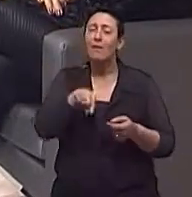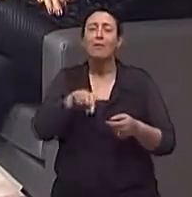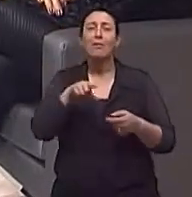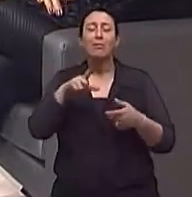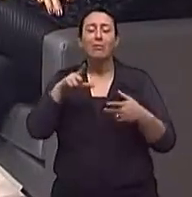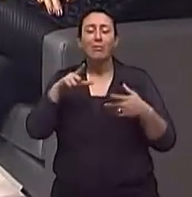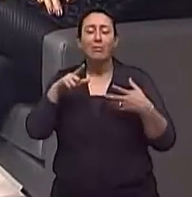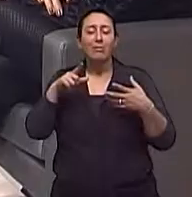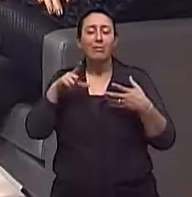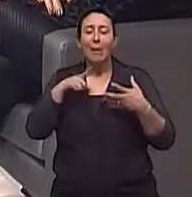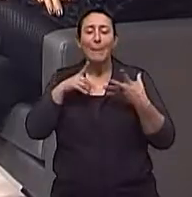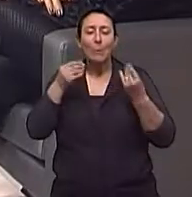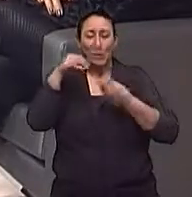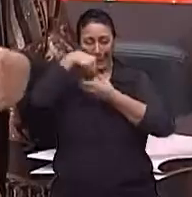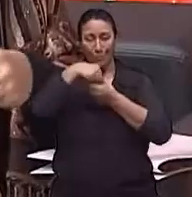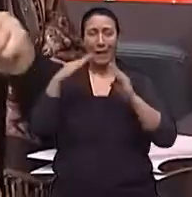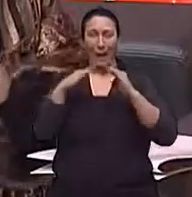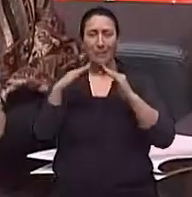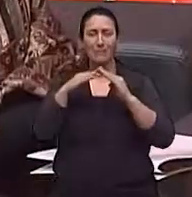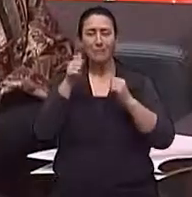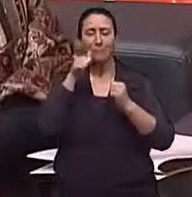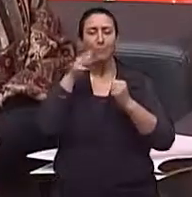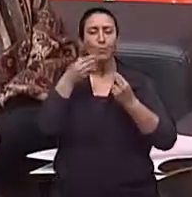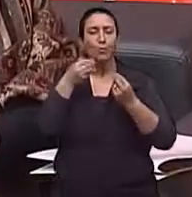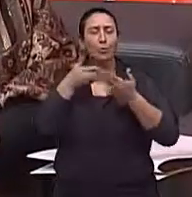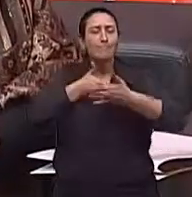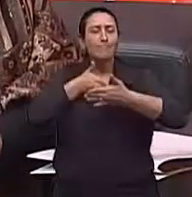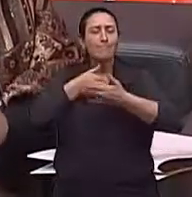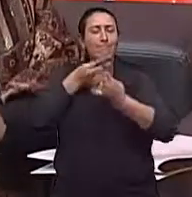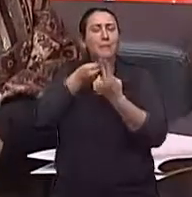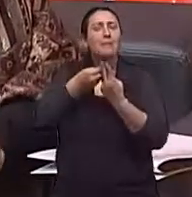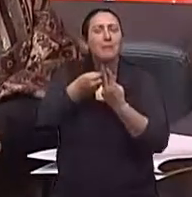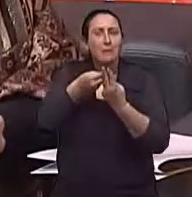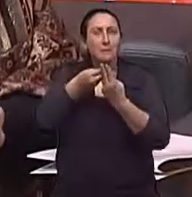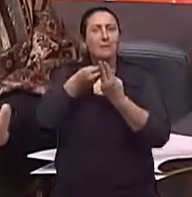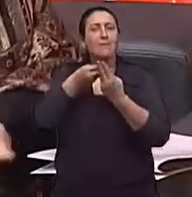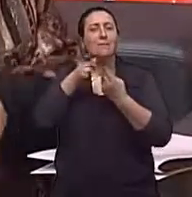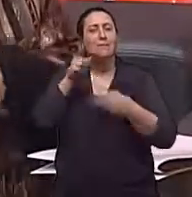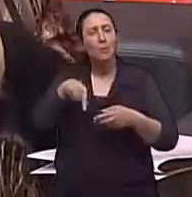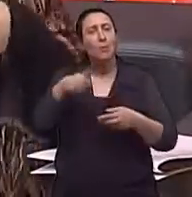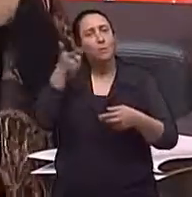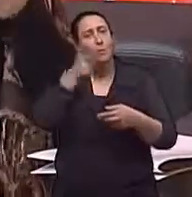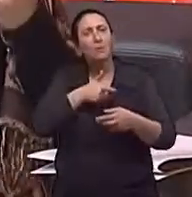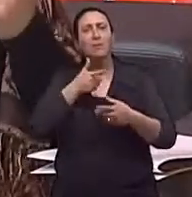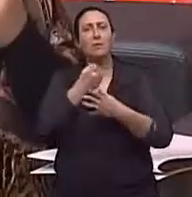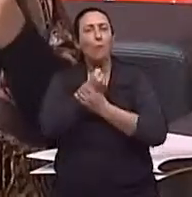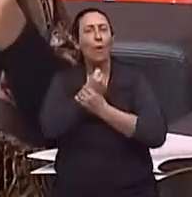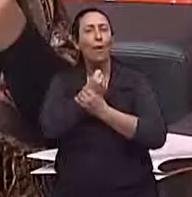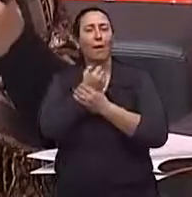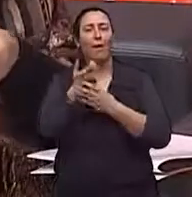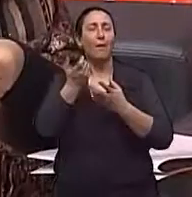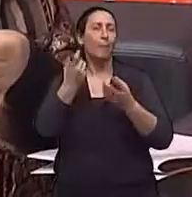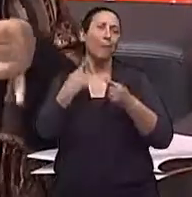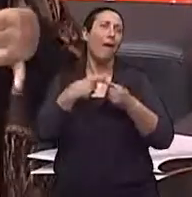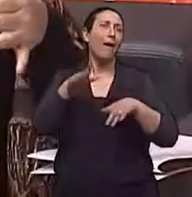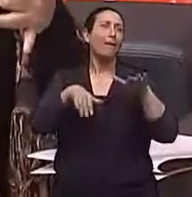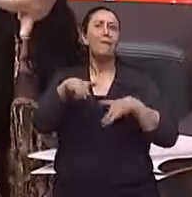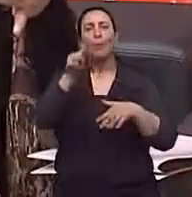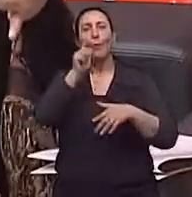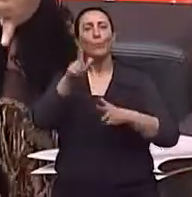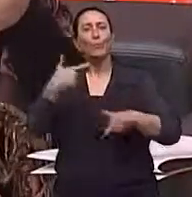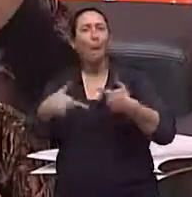tiveram muito muito concreto que assim possibilita de sair de romper realmente a situação porque elas às vezes não